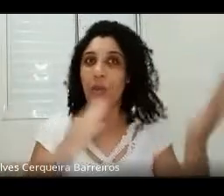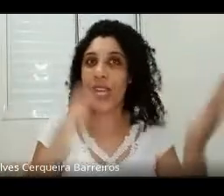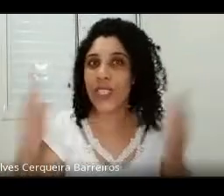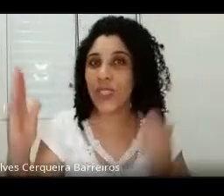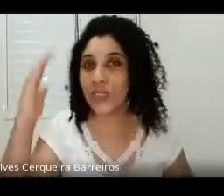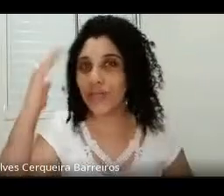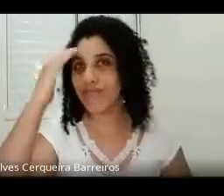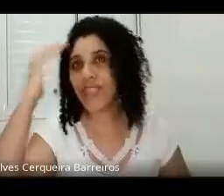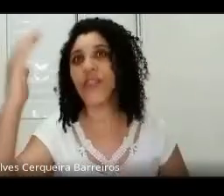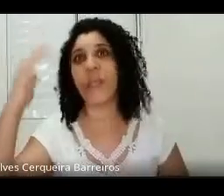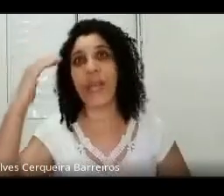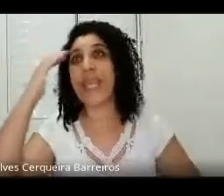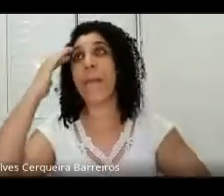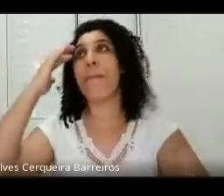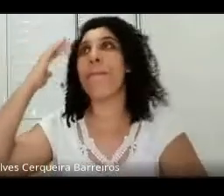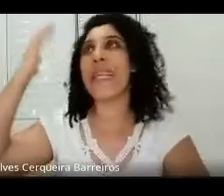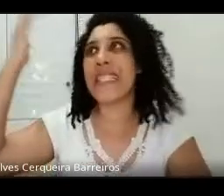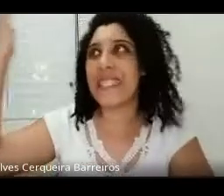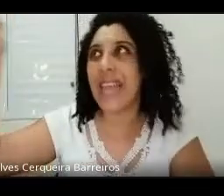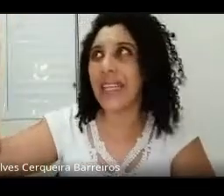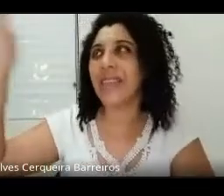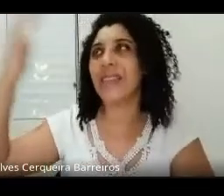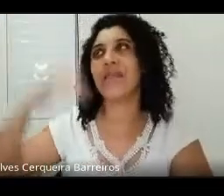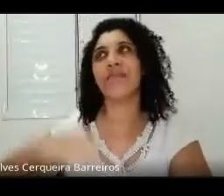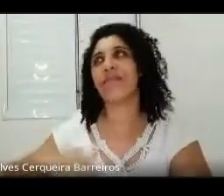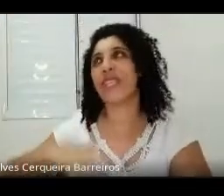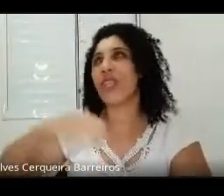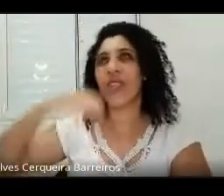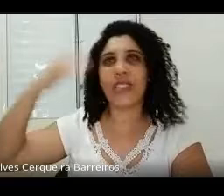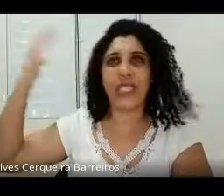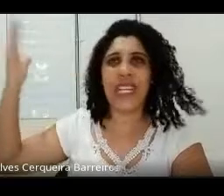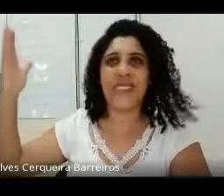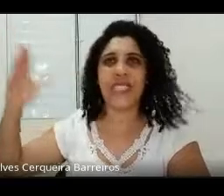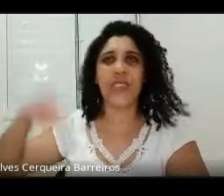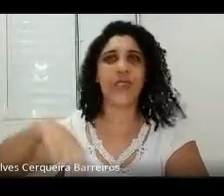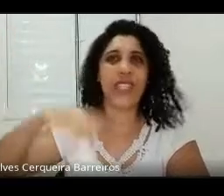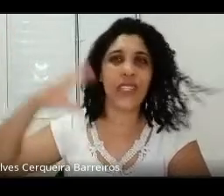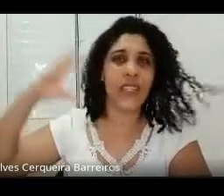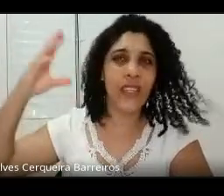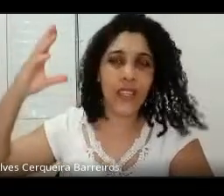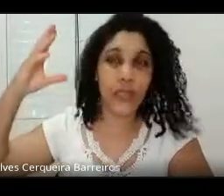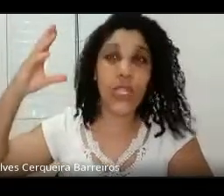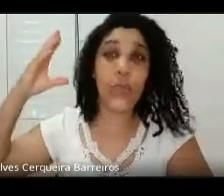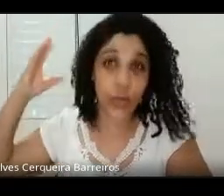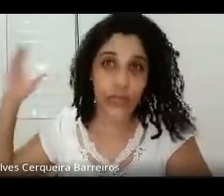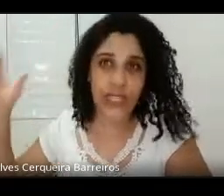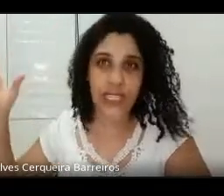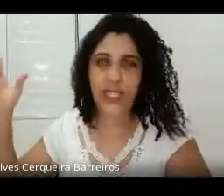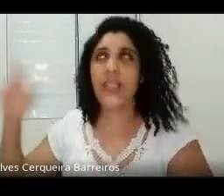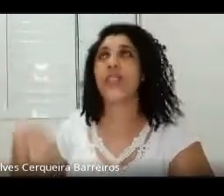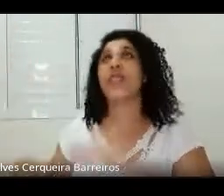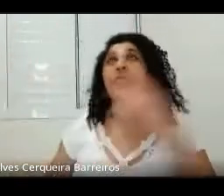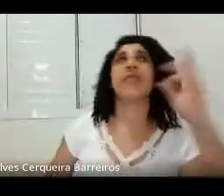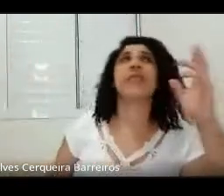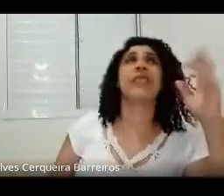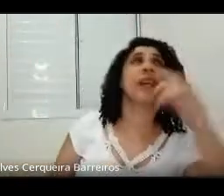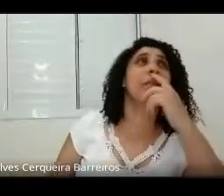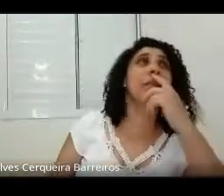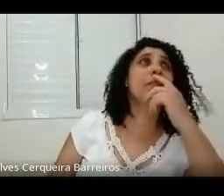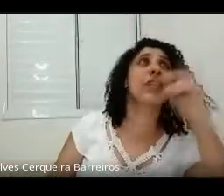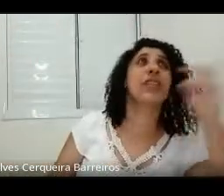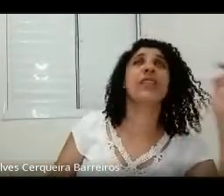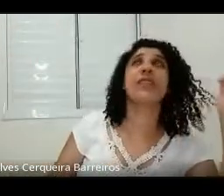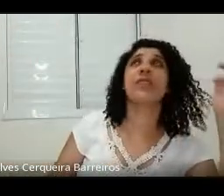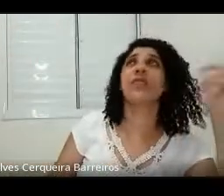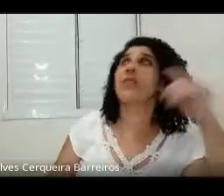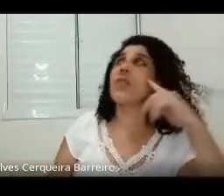Então, são questões que você pode até pensar, né? Que tem outras coisas que às vezes, quando você não tem muito o que fazer, você começa a pensar, mas